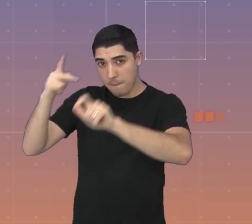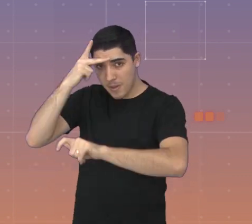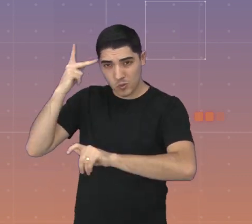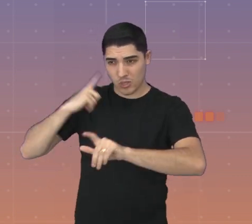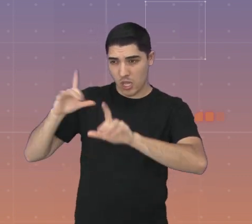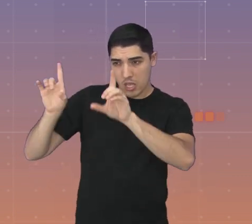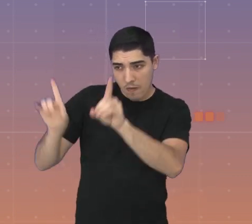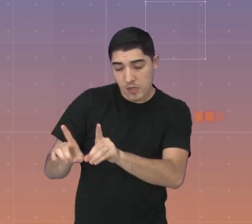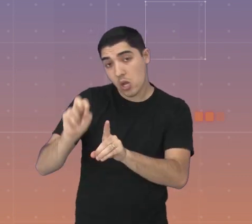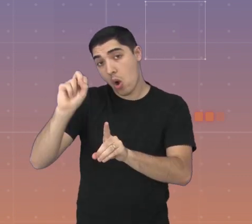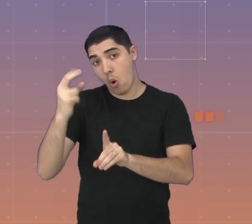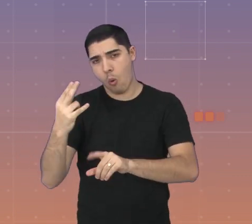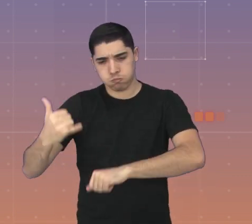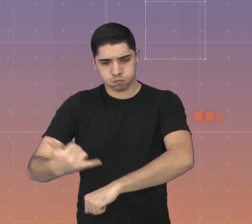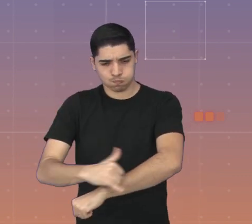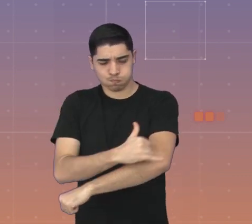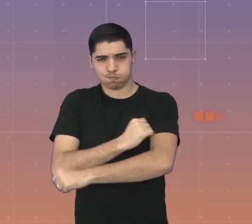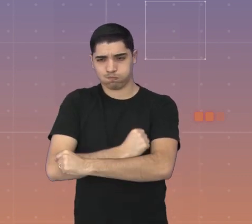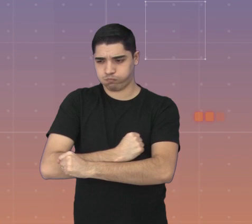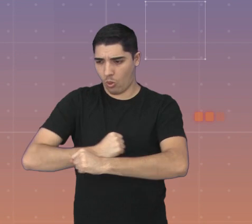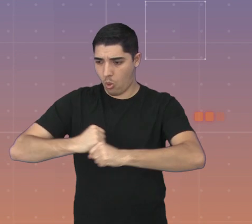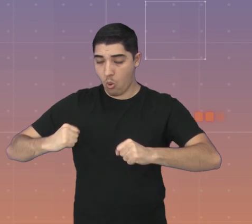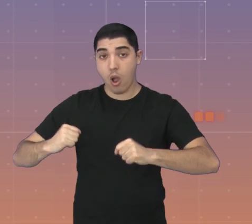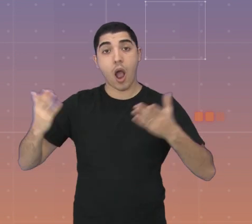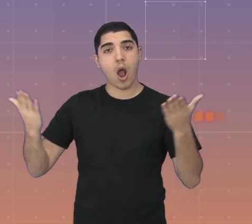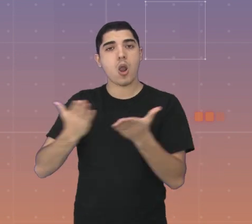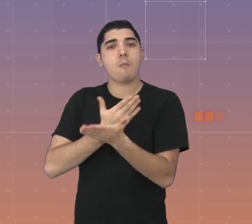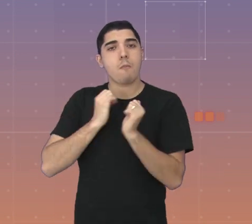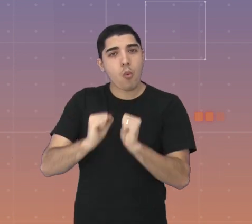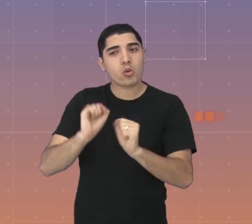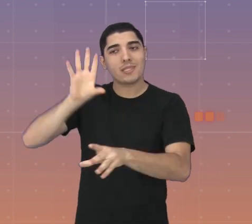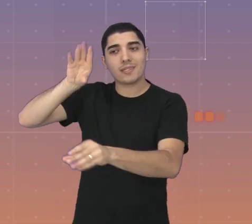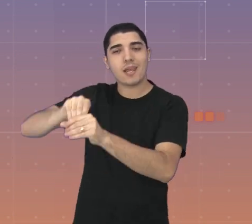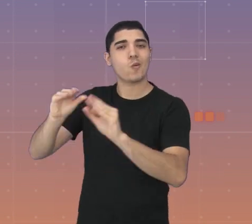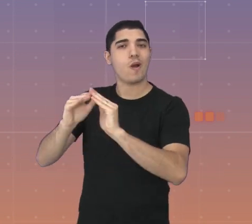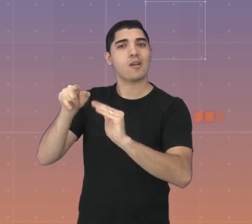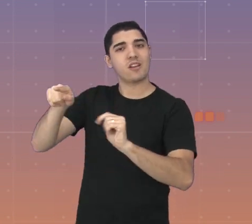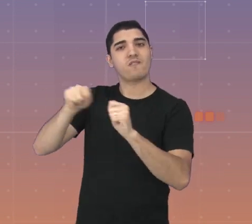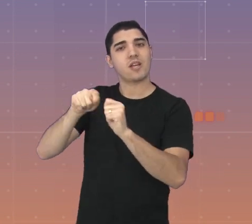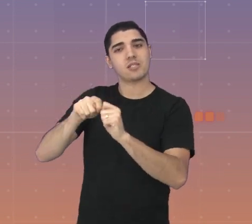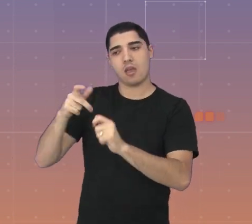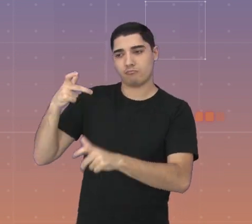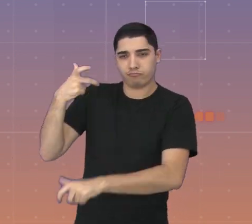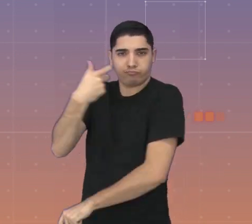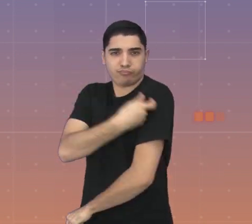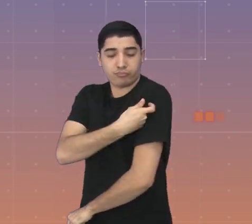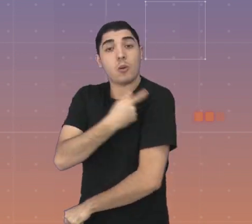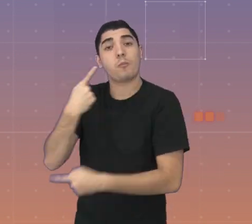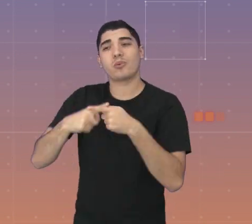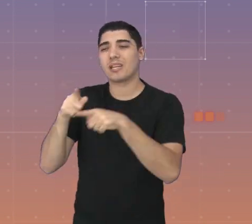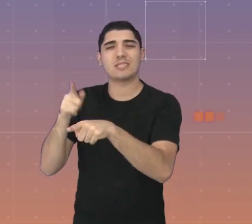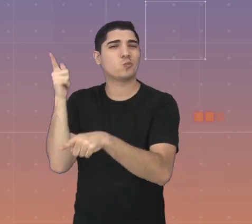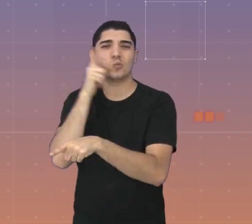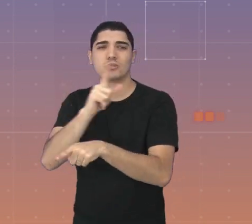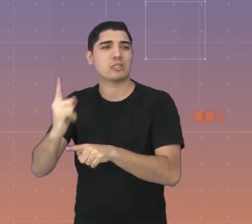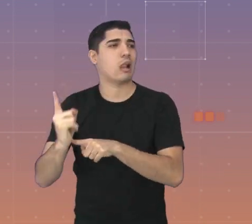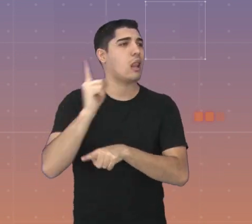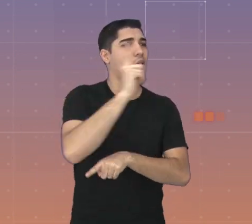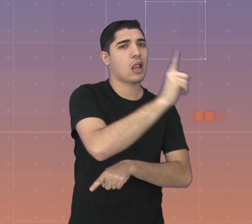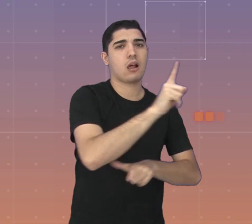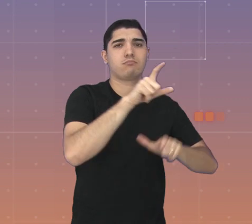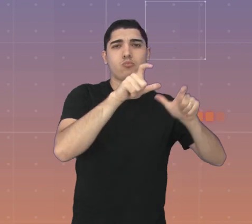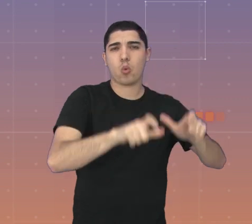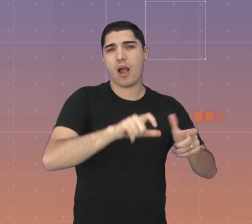com deficiência e obesidade mórbida passassem a receber as vacinas em casa por conta da dificuldade de